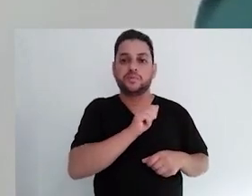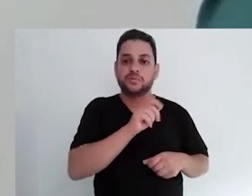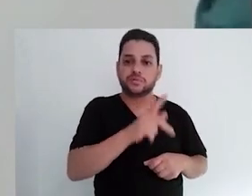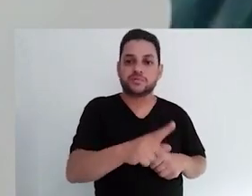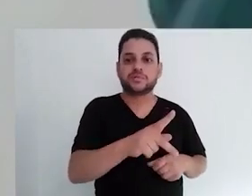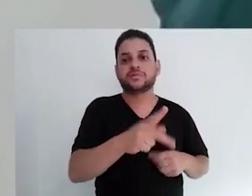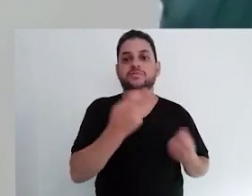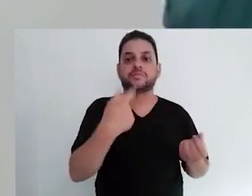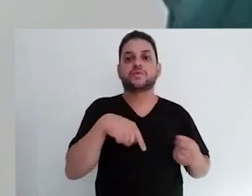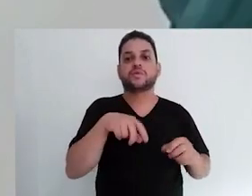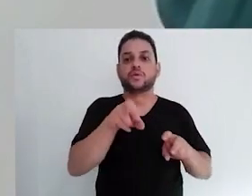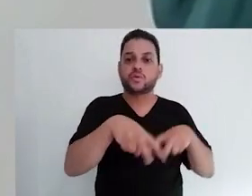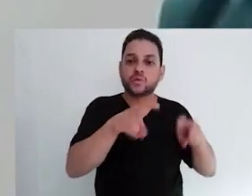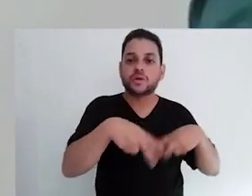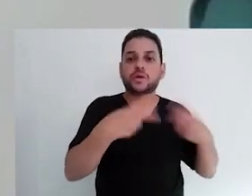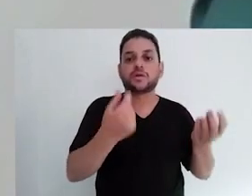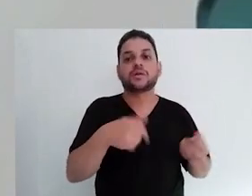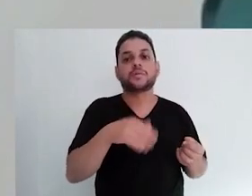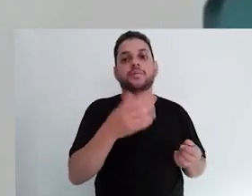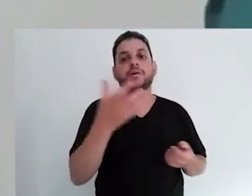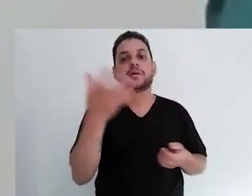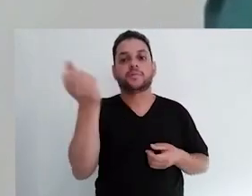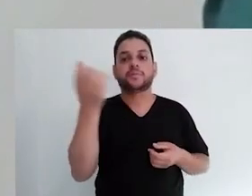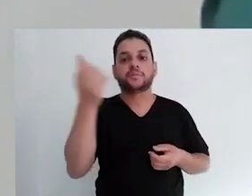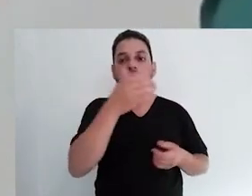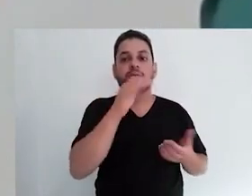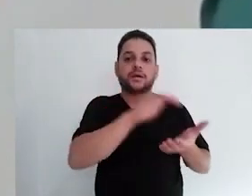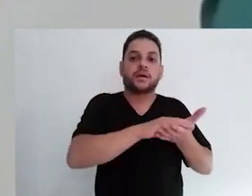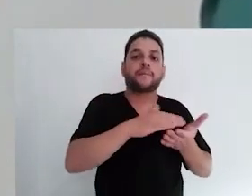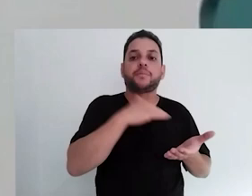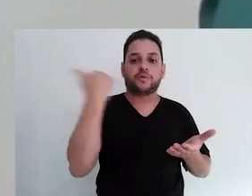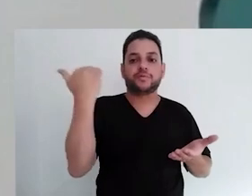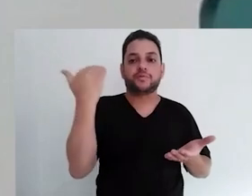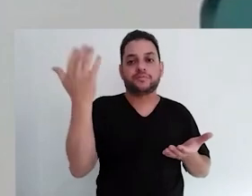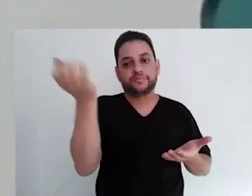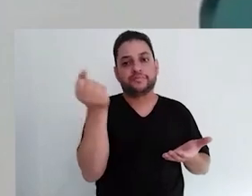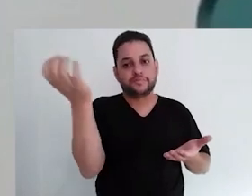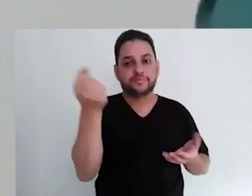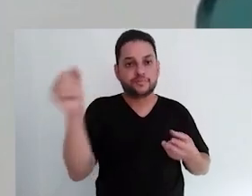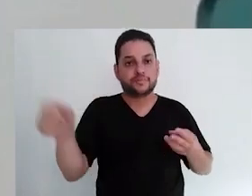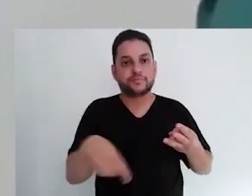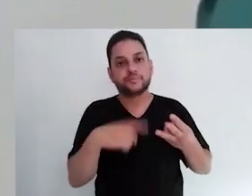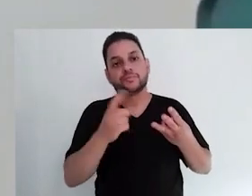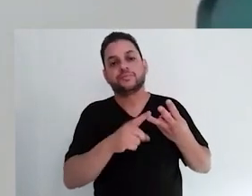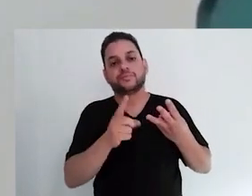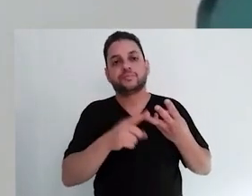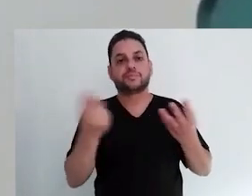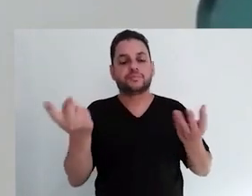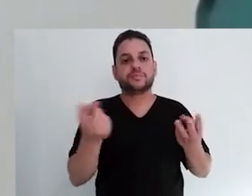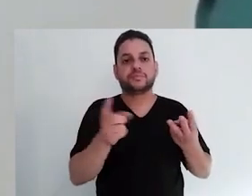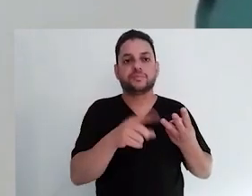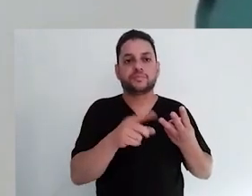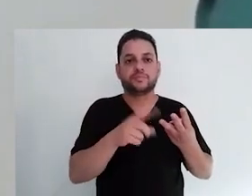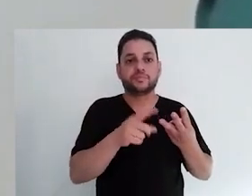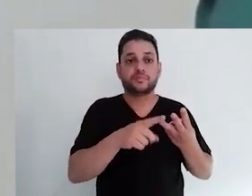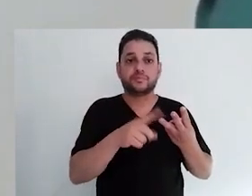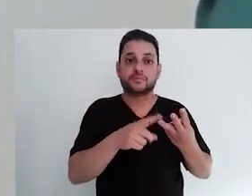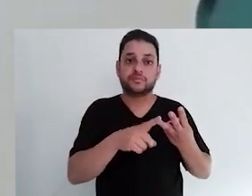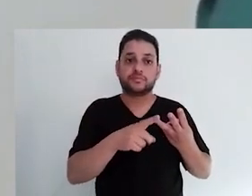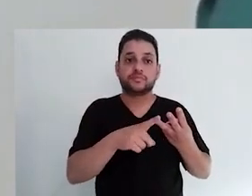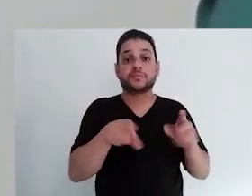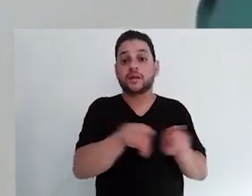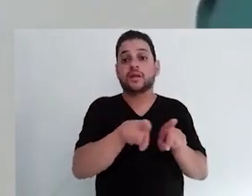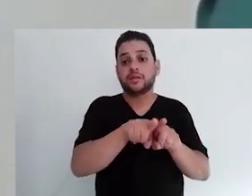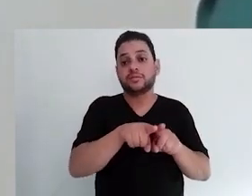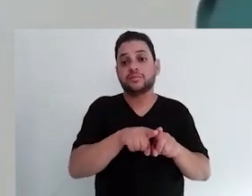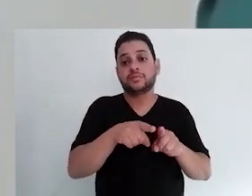processos de pensão por morte. É isso mesmo, né, Pedro? É isso, né, Bruno? O terceiro núcleo, ele também tem esses processos, mas ele é um núcleo misto. E